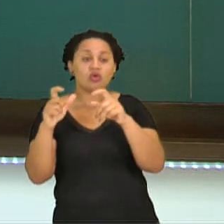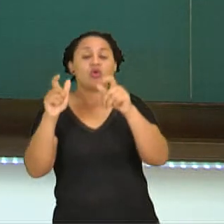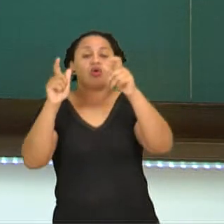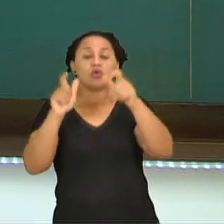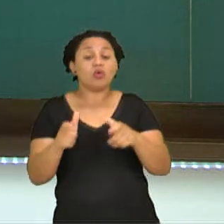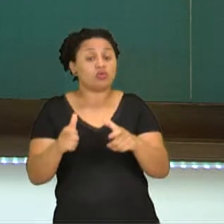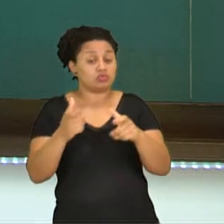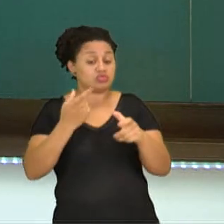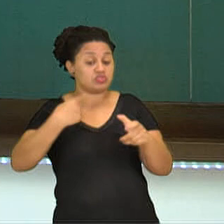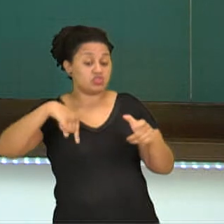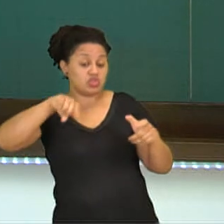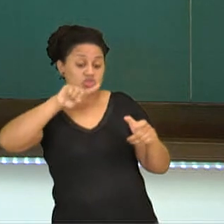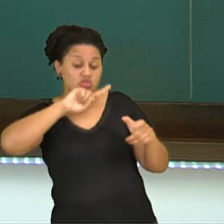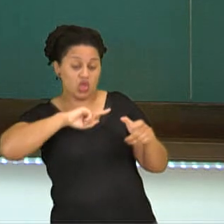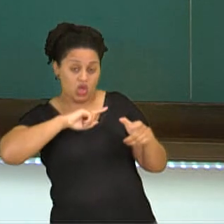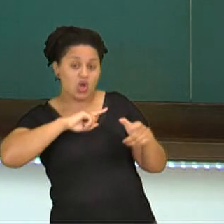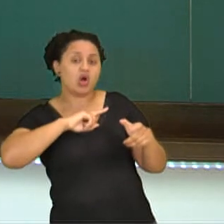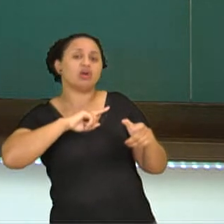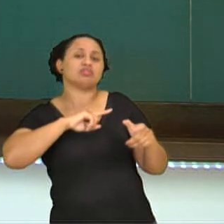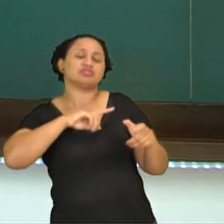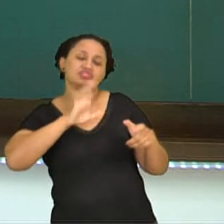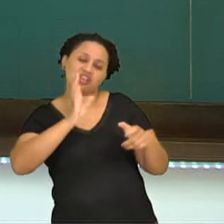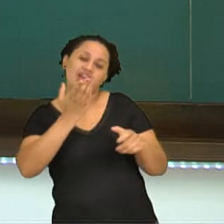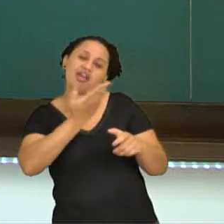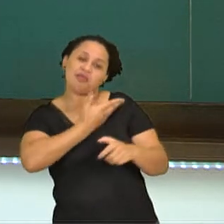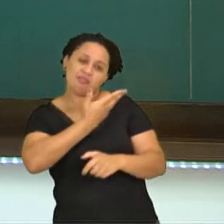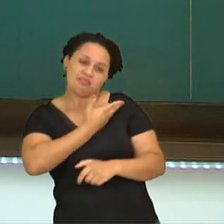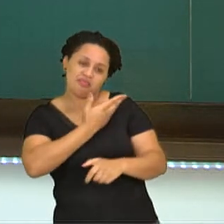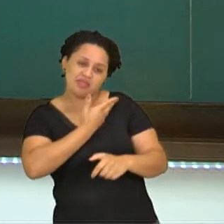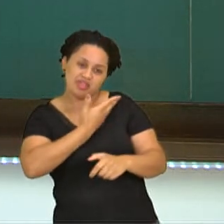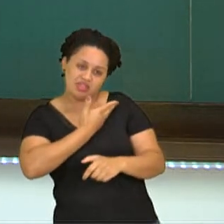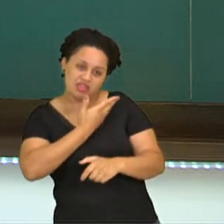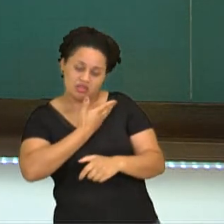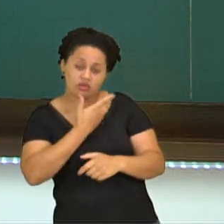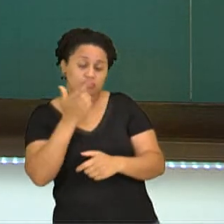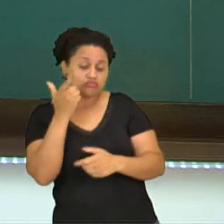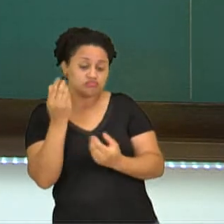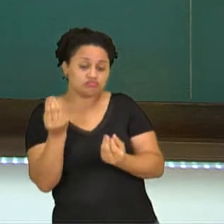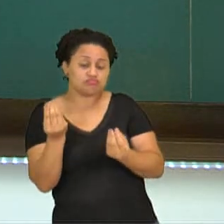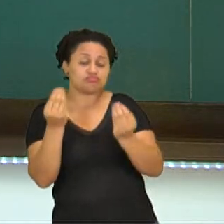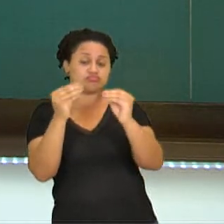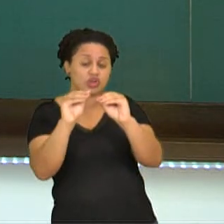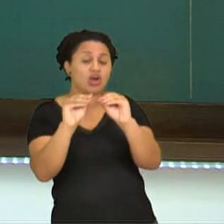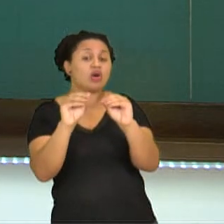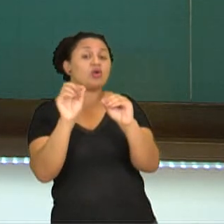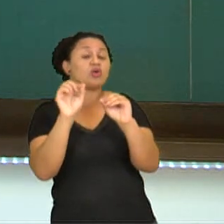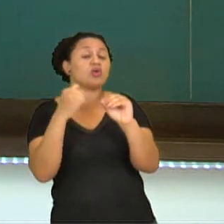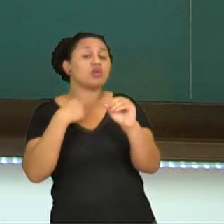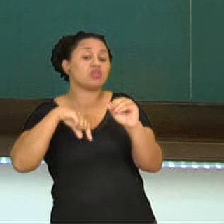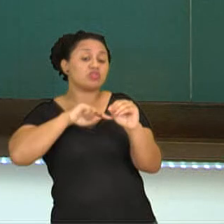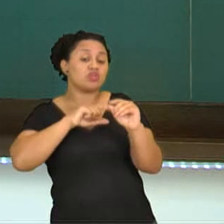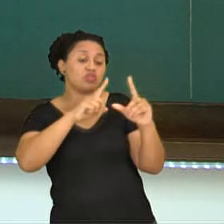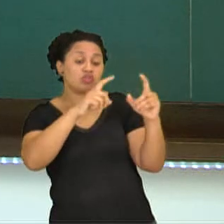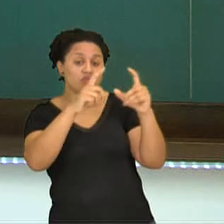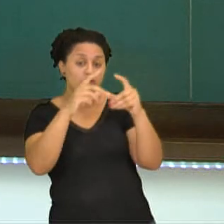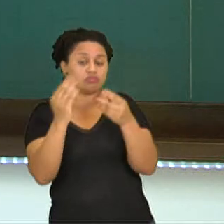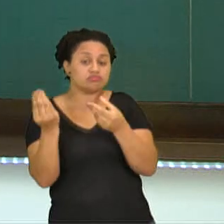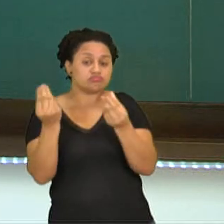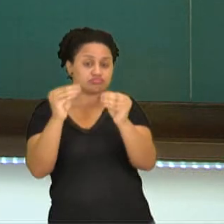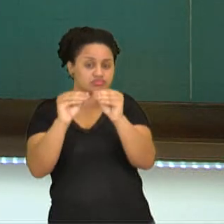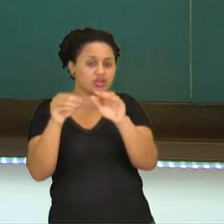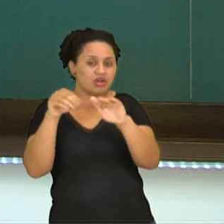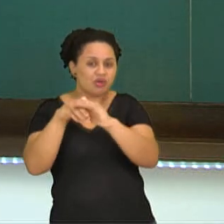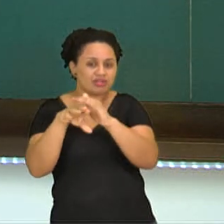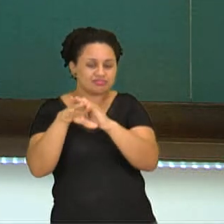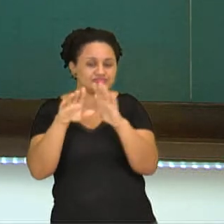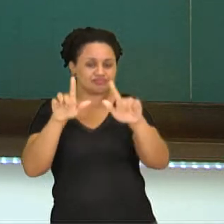onde nós, velhos amigos, postamos as nossas fotos.